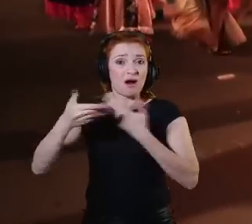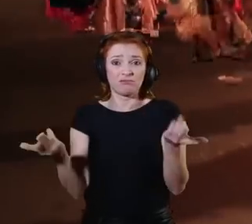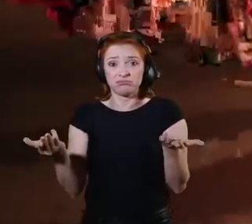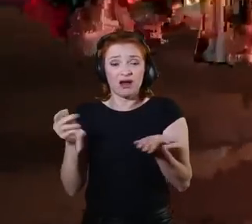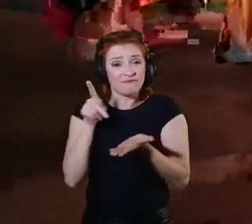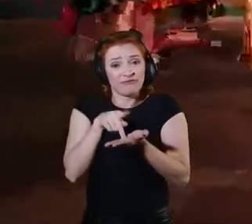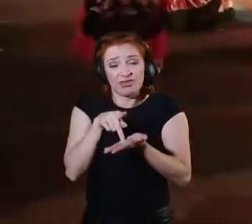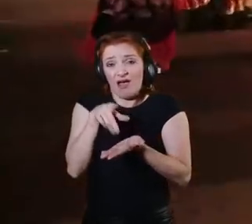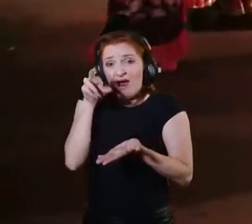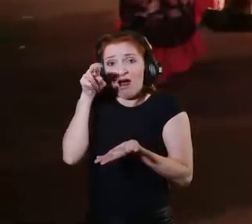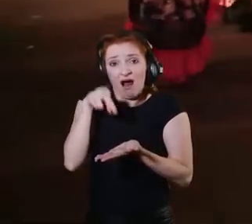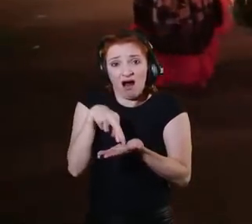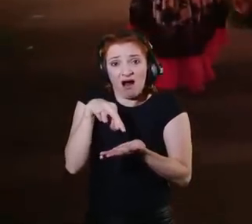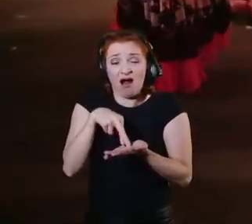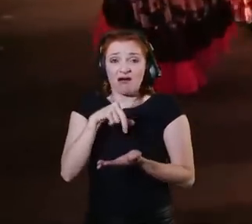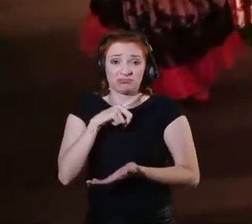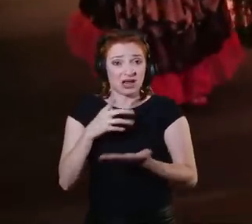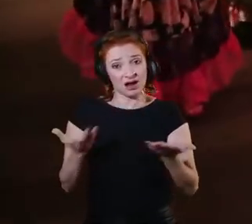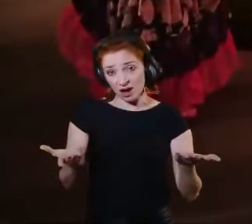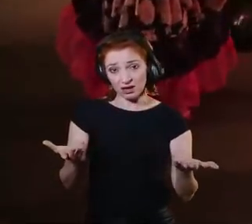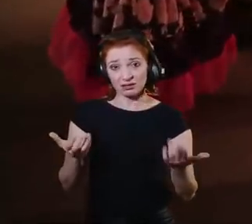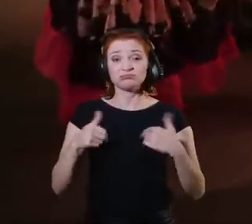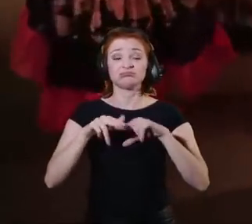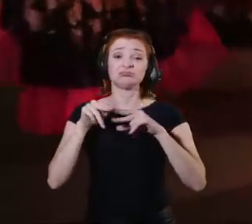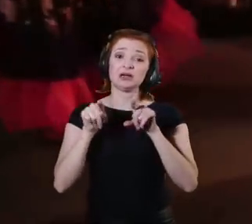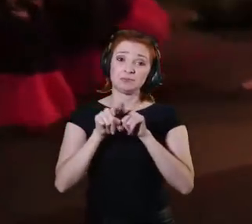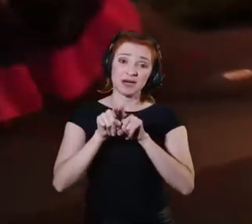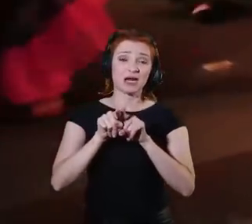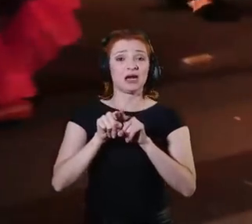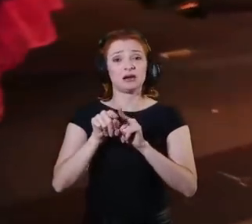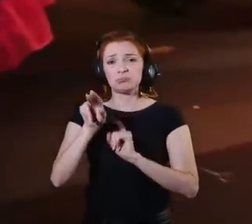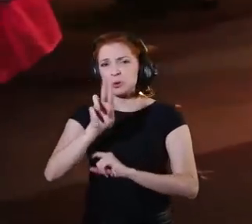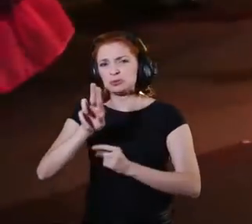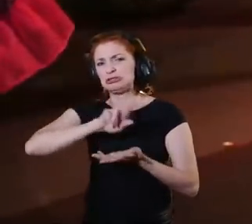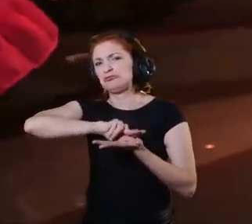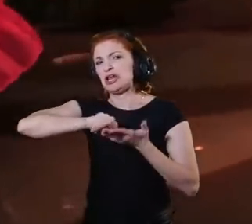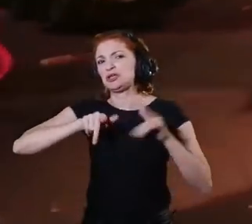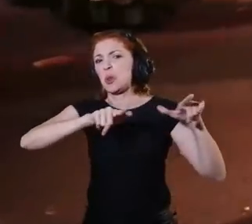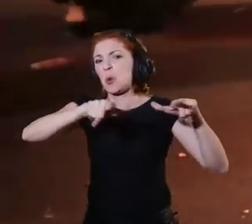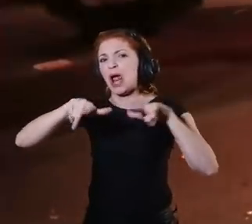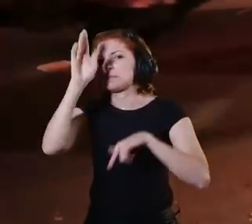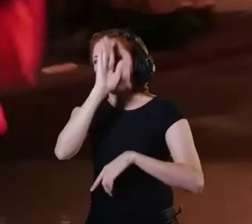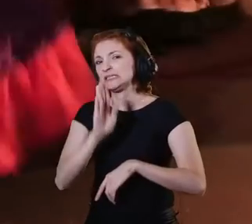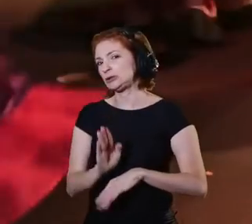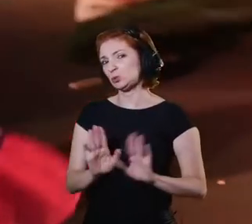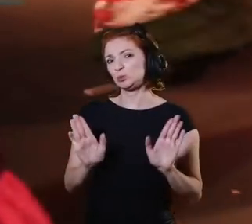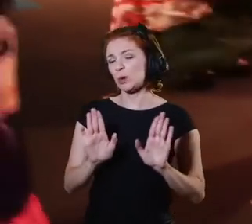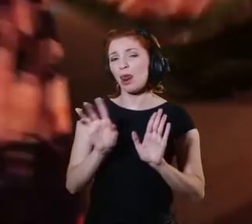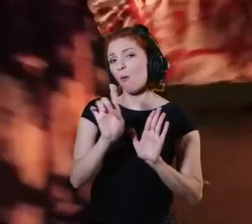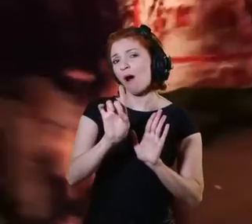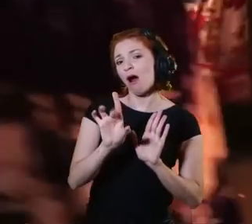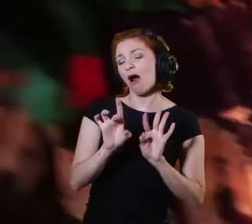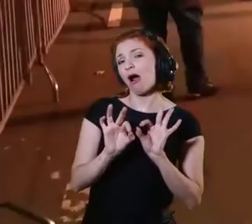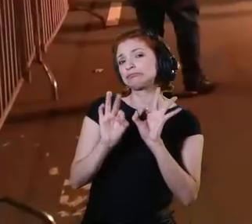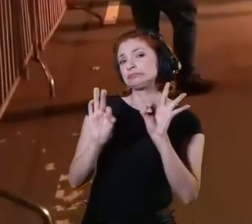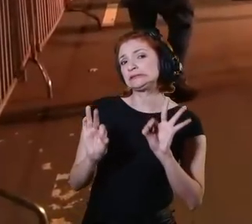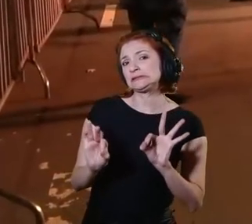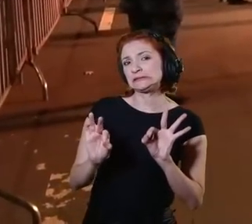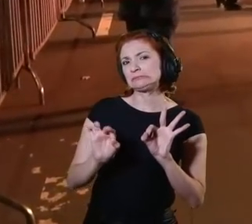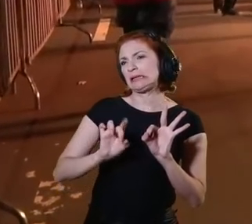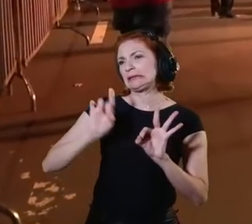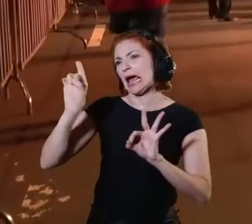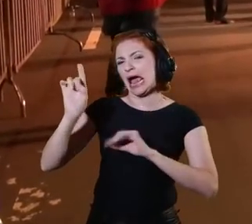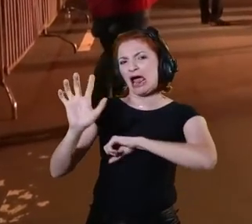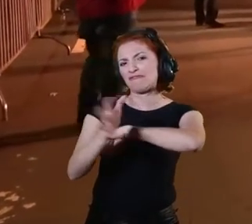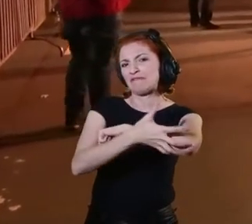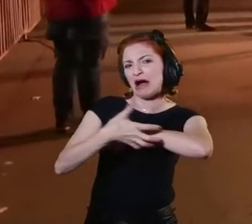E também começou a ocupar vários espaços em todo o Brasil, não sendo apenas algo lá dos